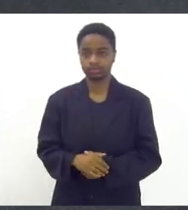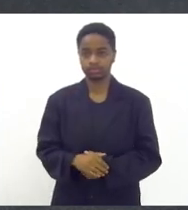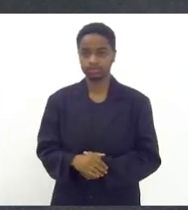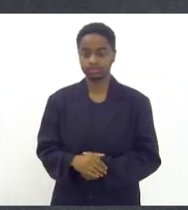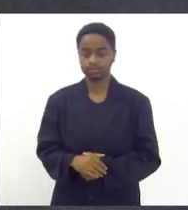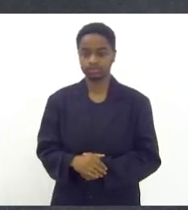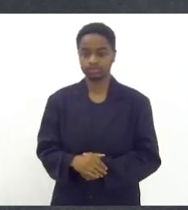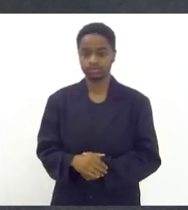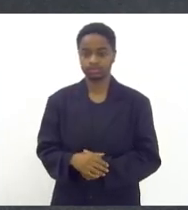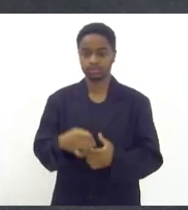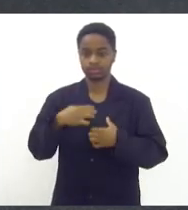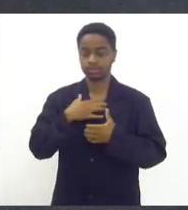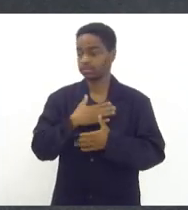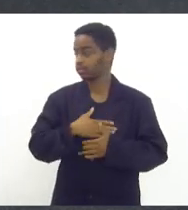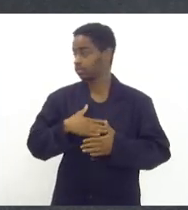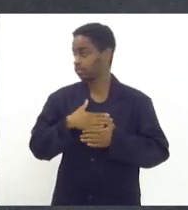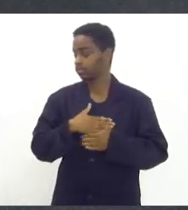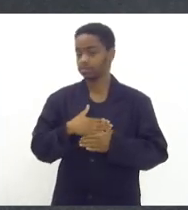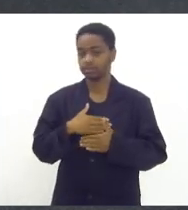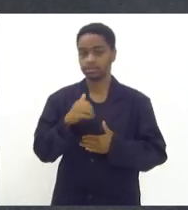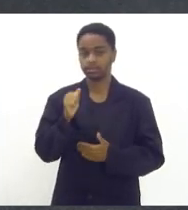um prazer.